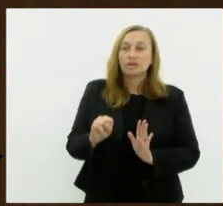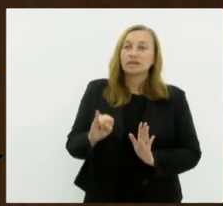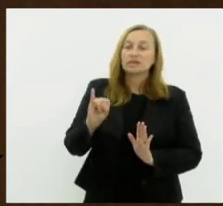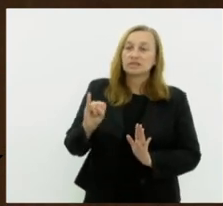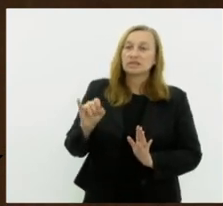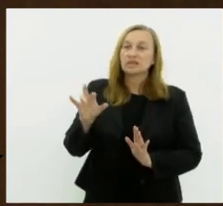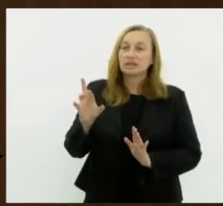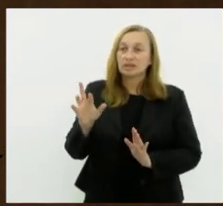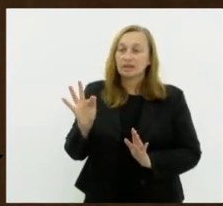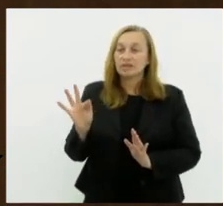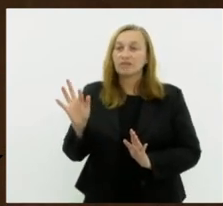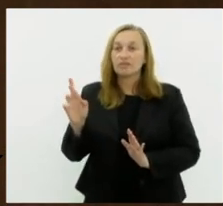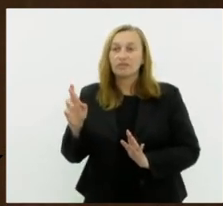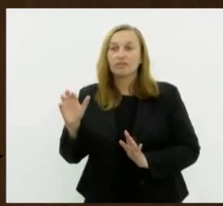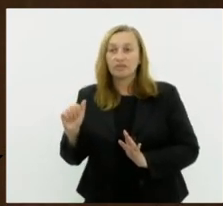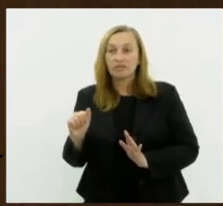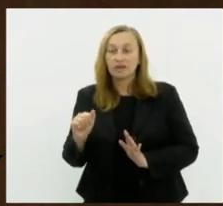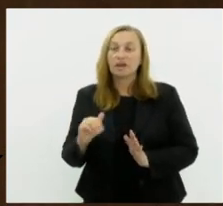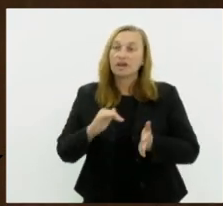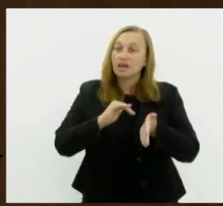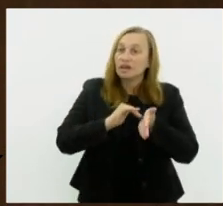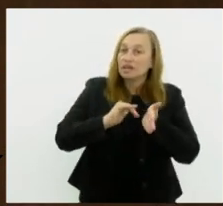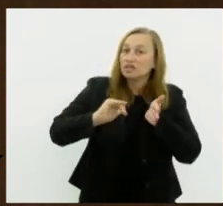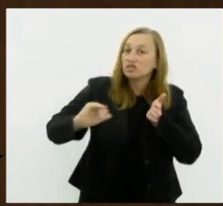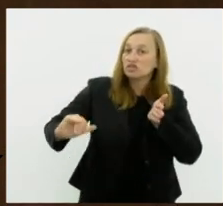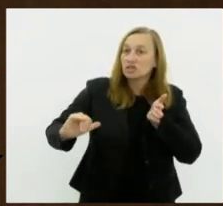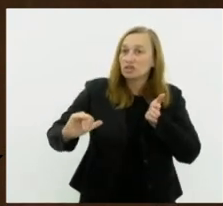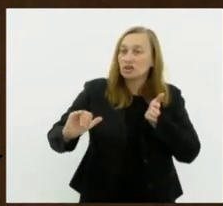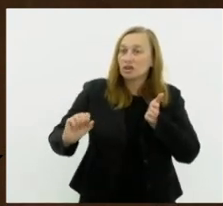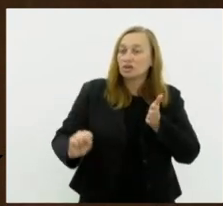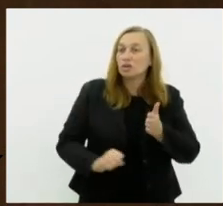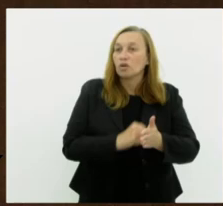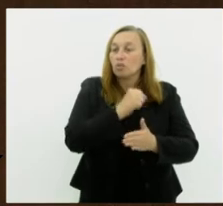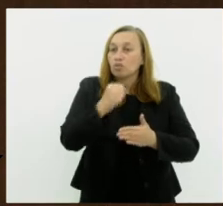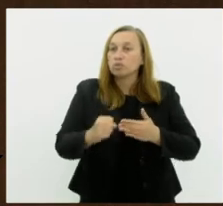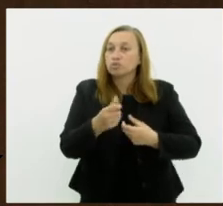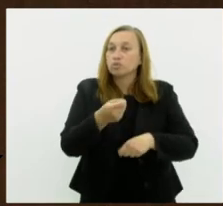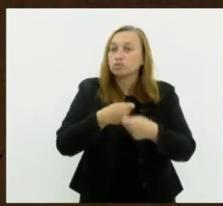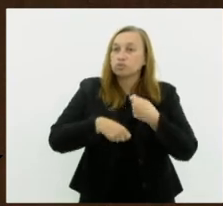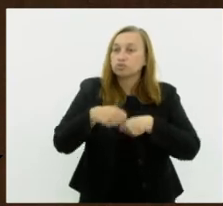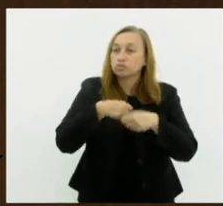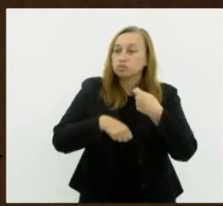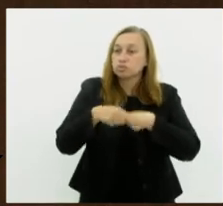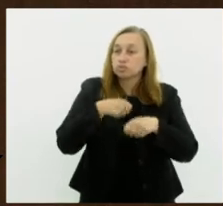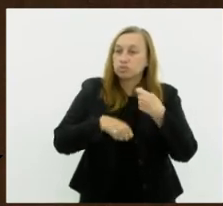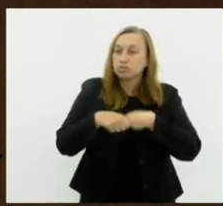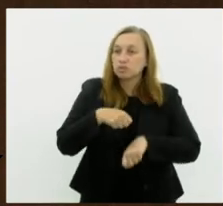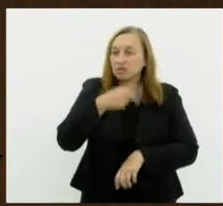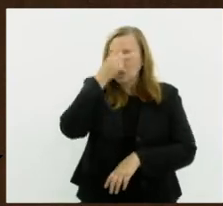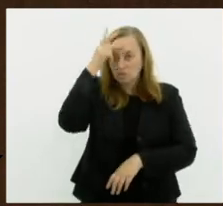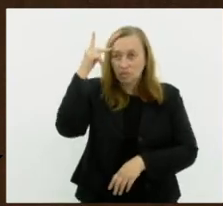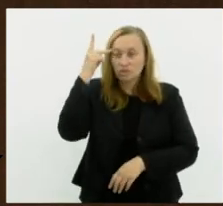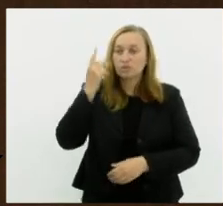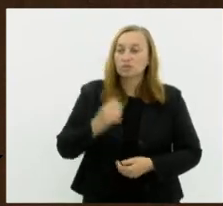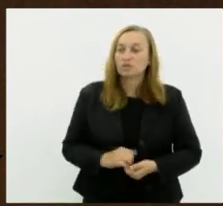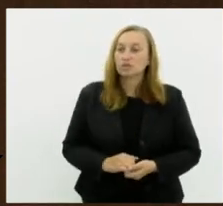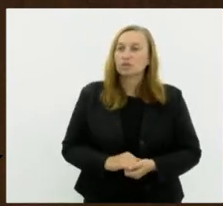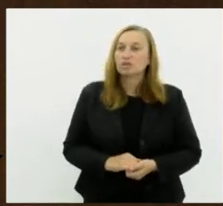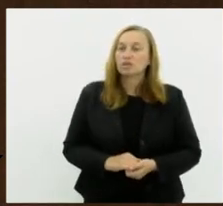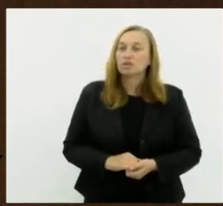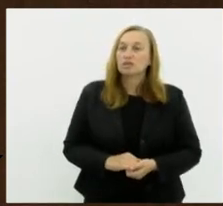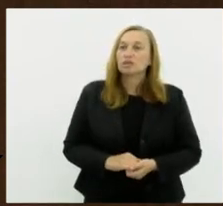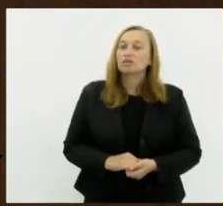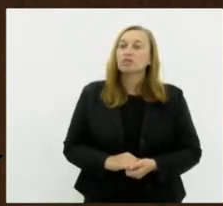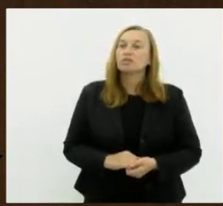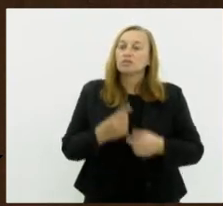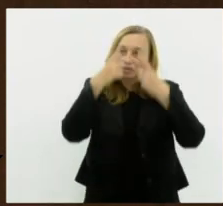forma, né, retirar o poder econômico dessas pessoas que promovem a violência no